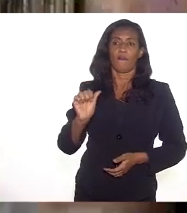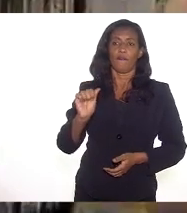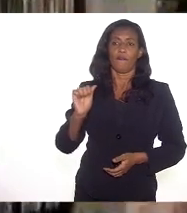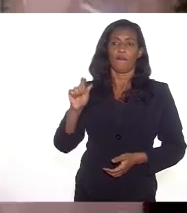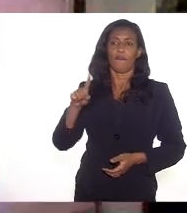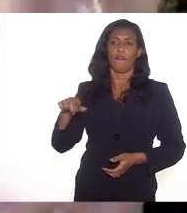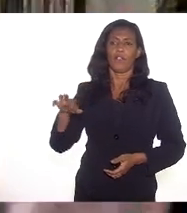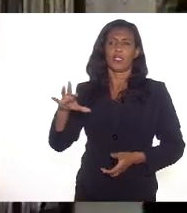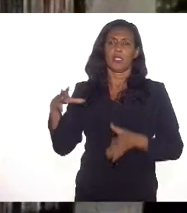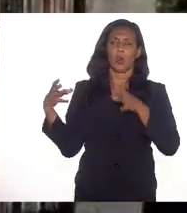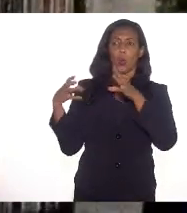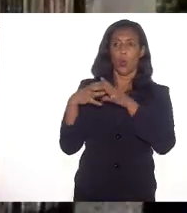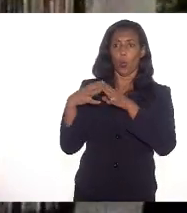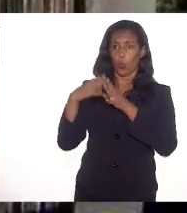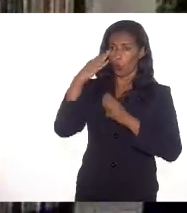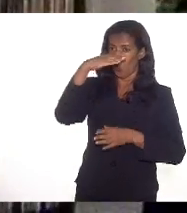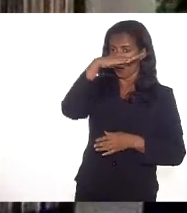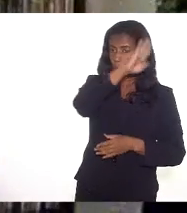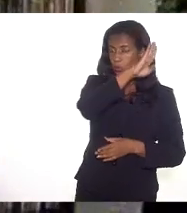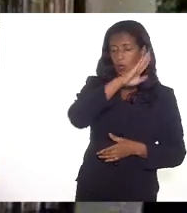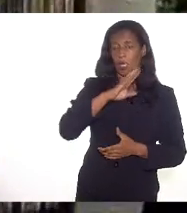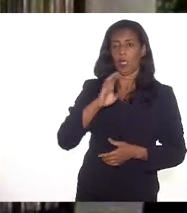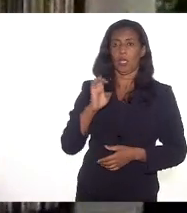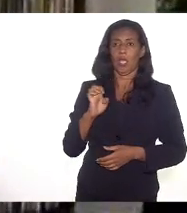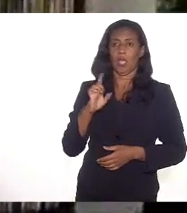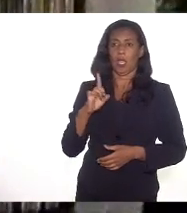de Bolsonaro e do Guedes.